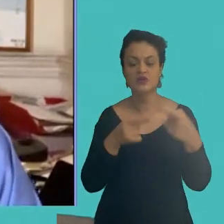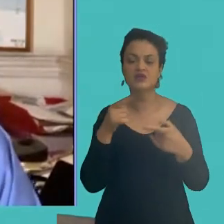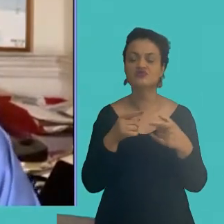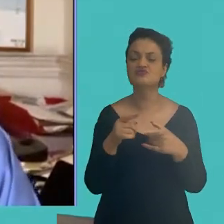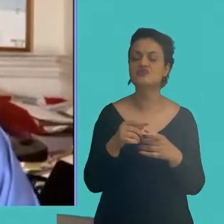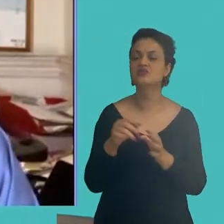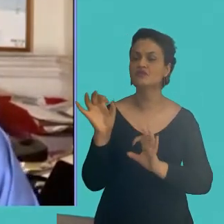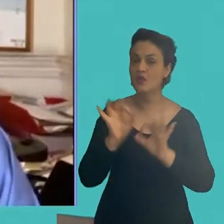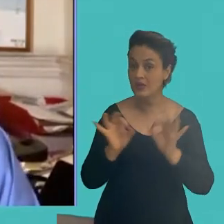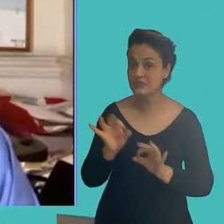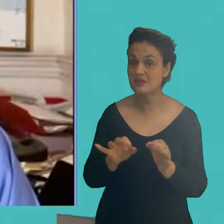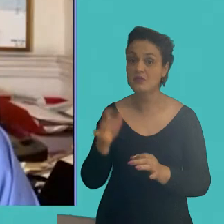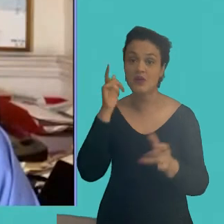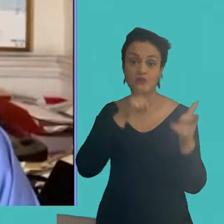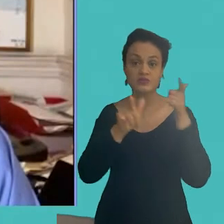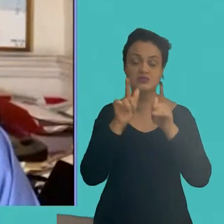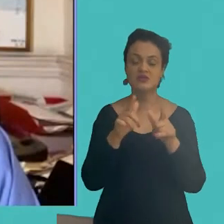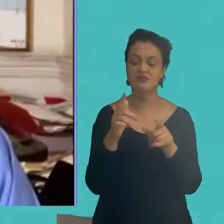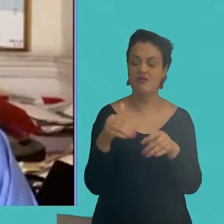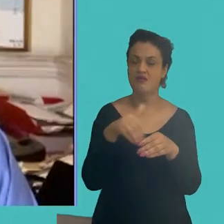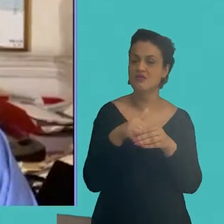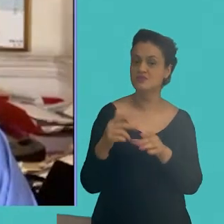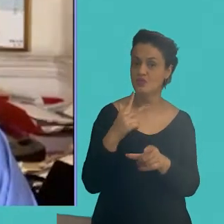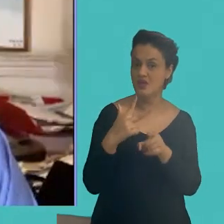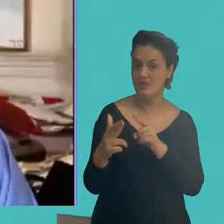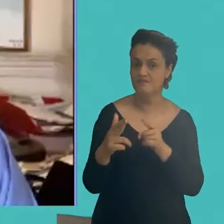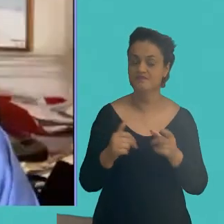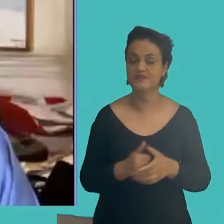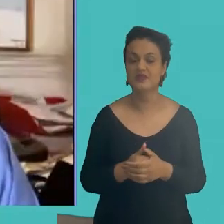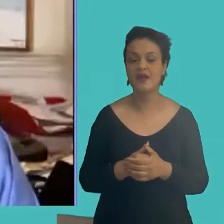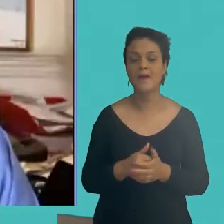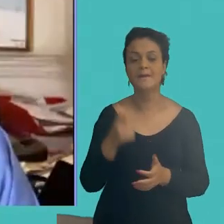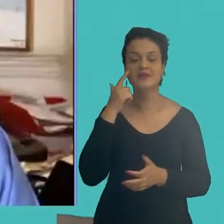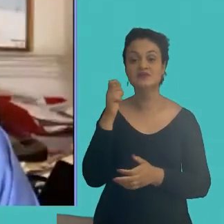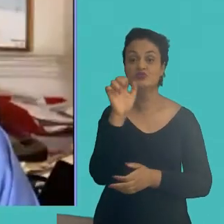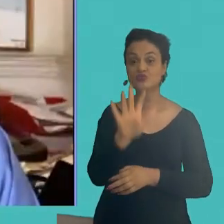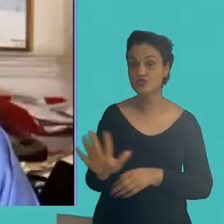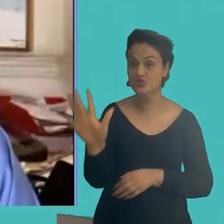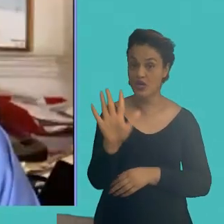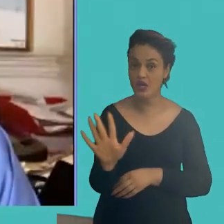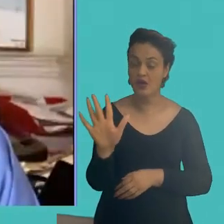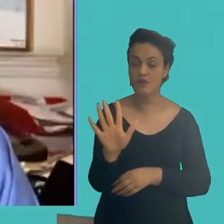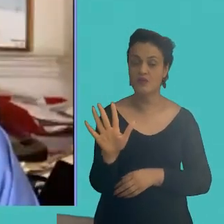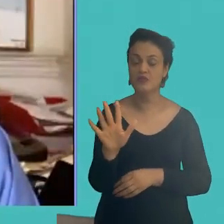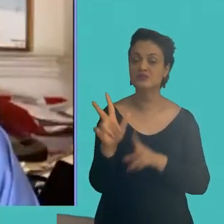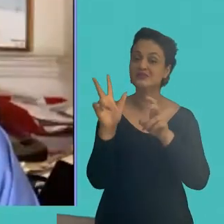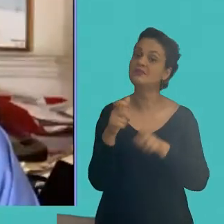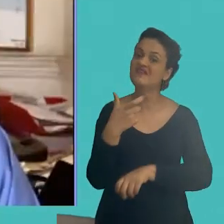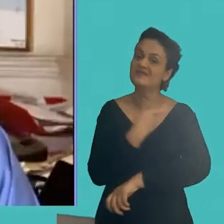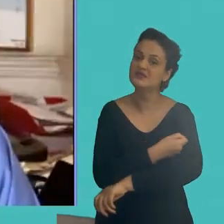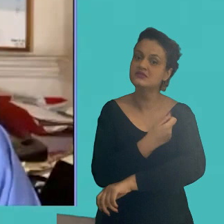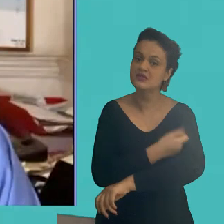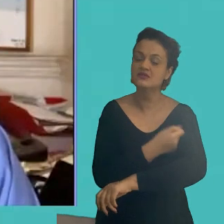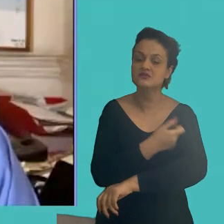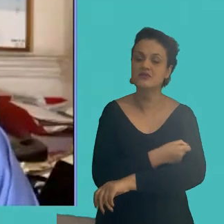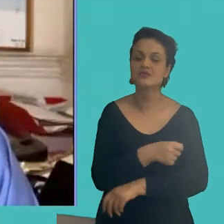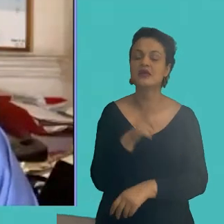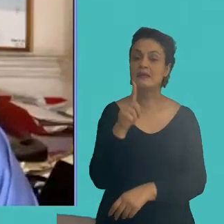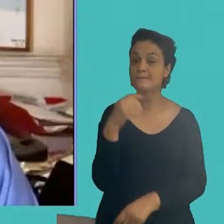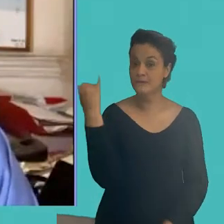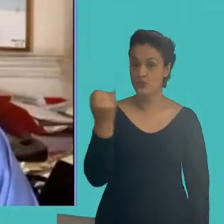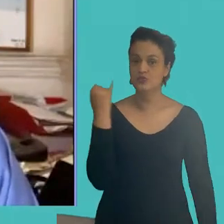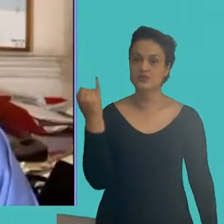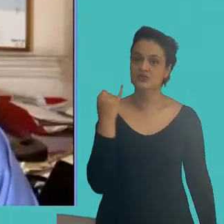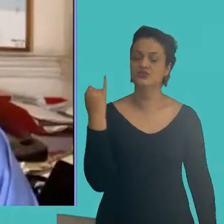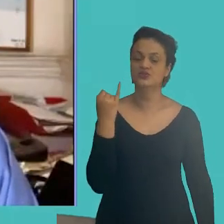para ganhar eleições. Então, do ponto de vista mais geral, a vacinação acaba sendo um fator tão importante para a gente